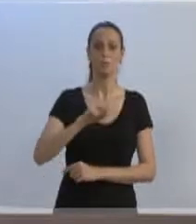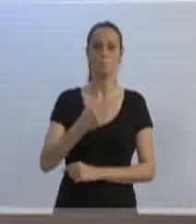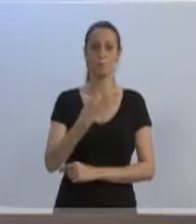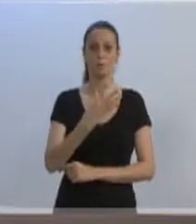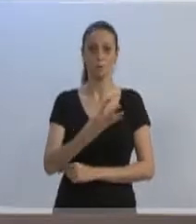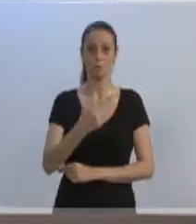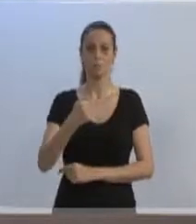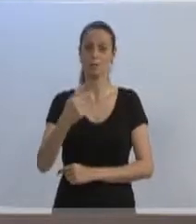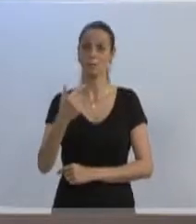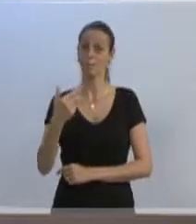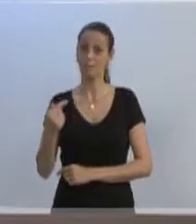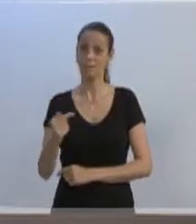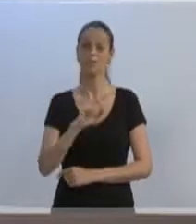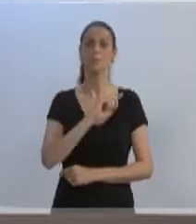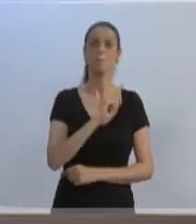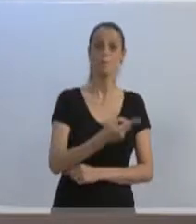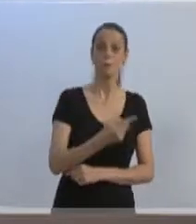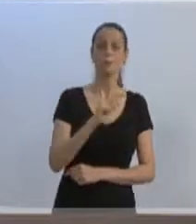7477